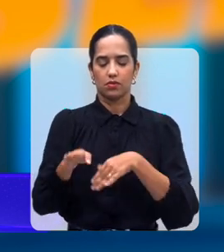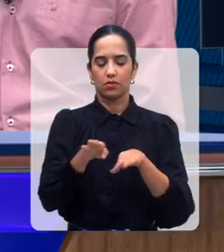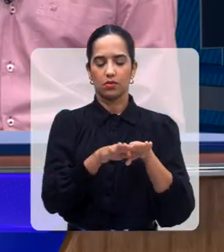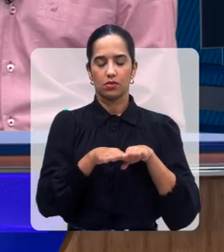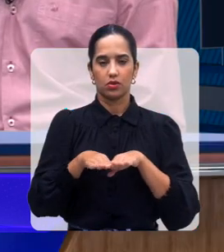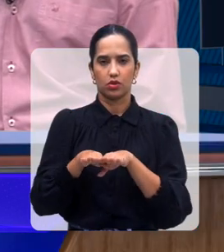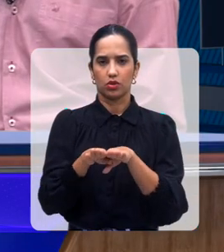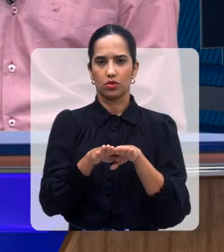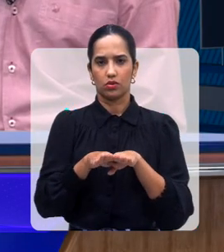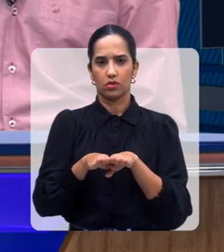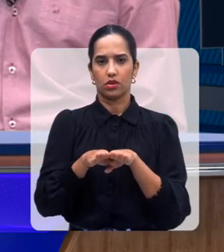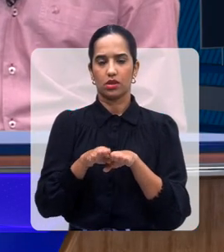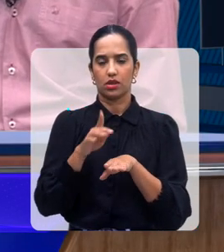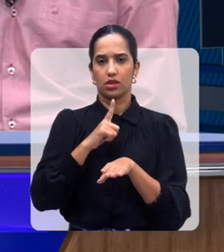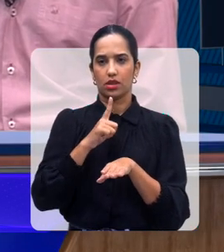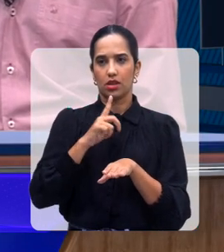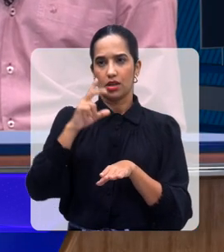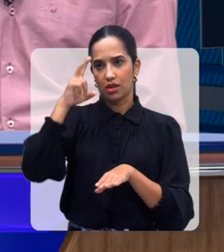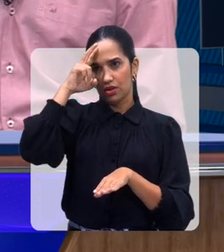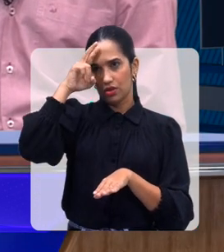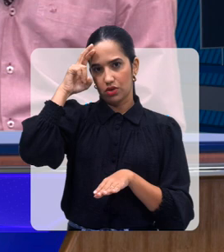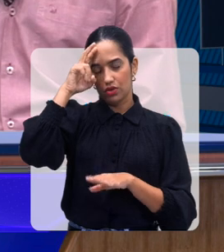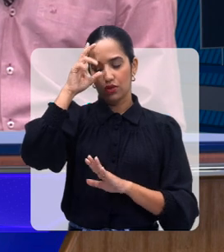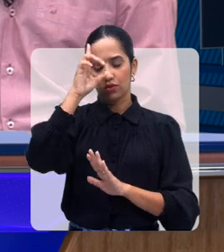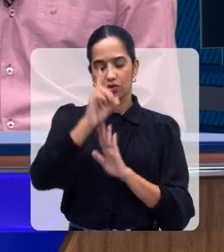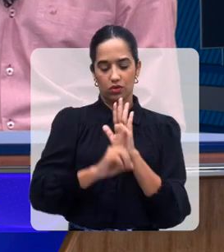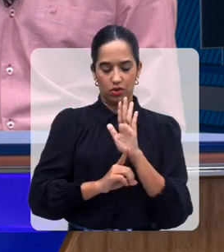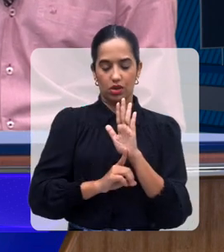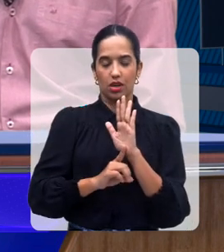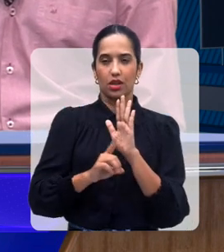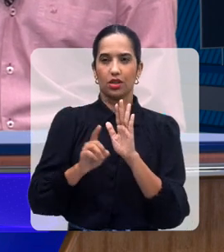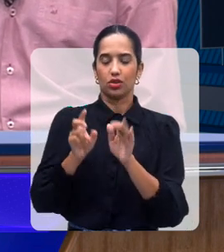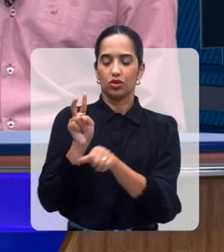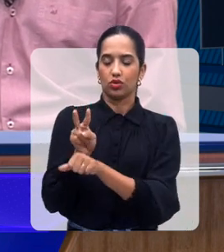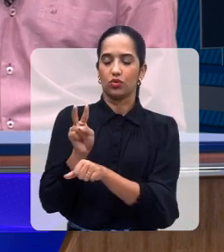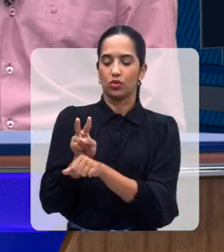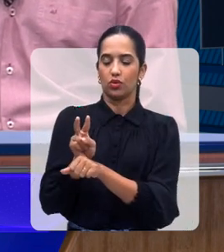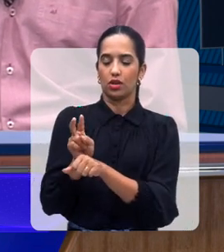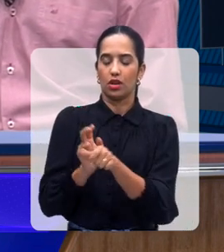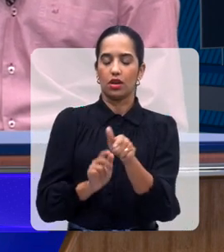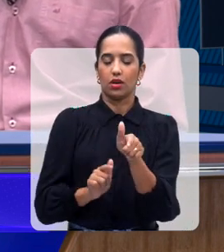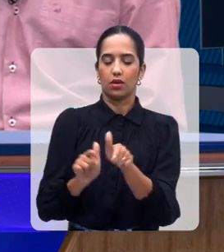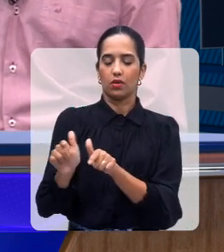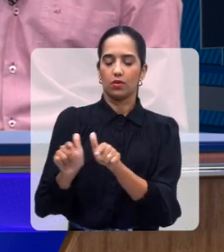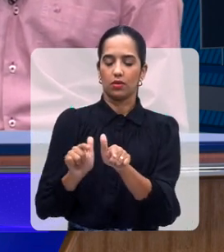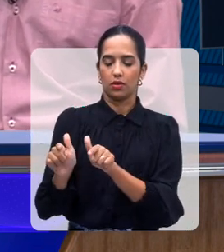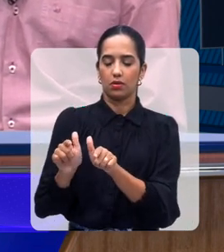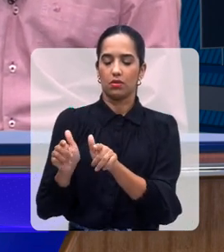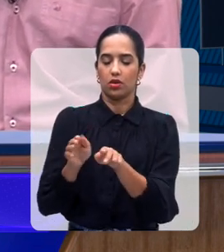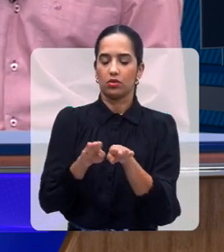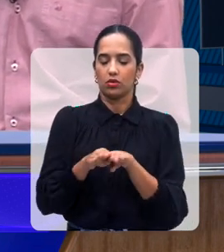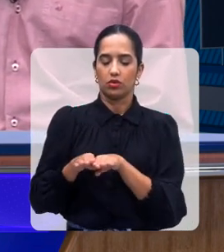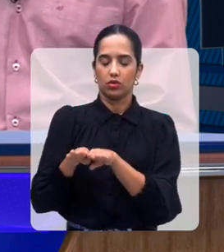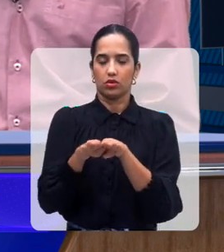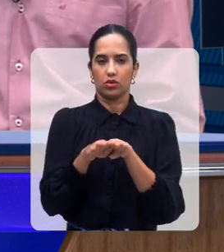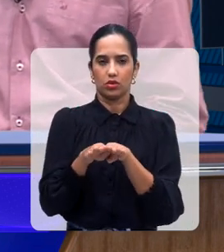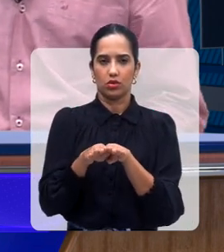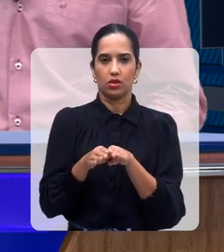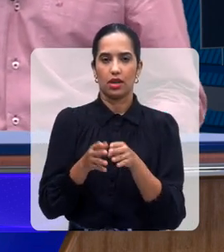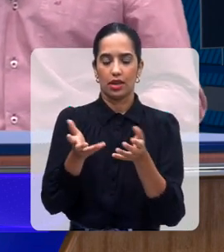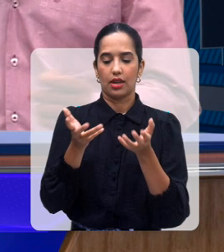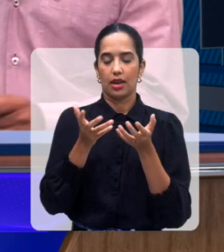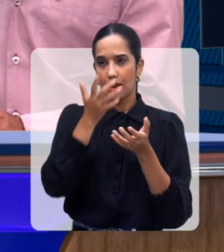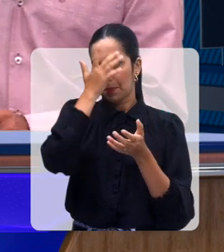igual. Ou melhor, tem a história do direito de tratar os iguais como desiguais, né? Tem essa história aí? Tem. Mas se você